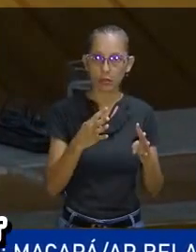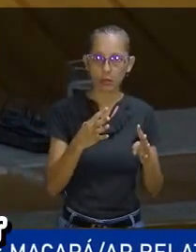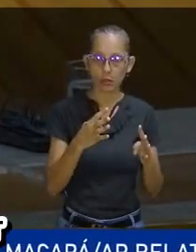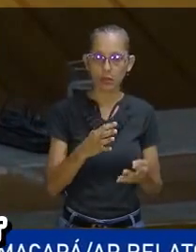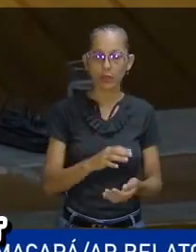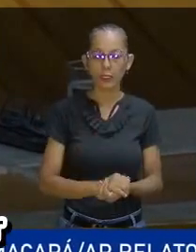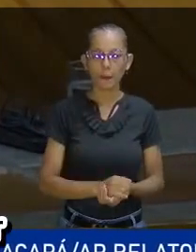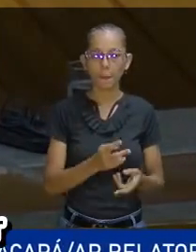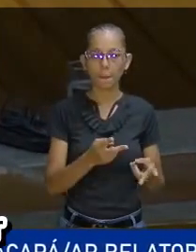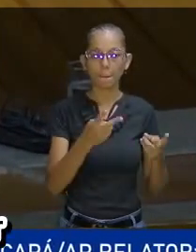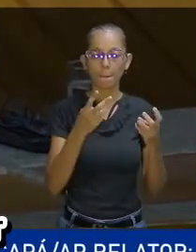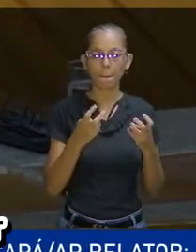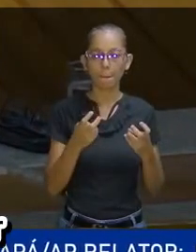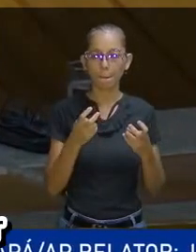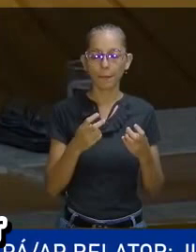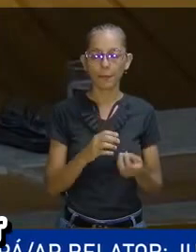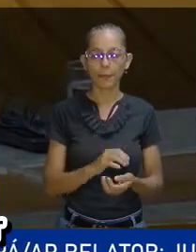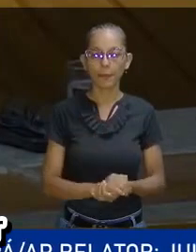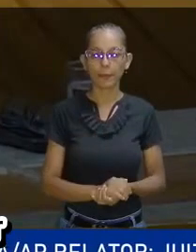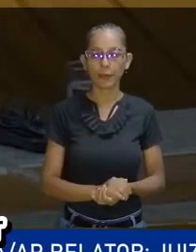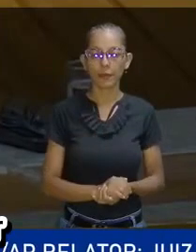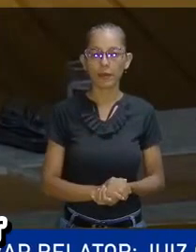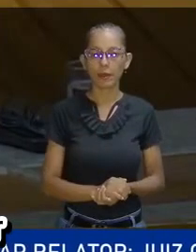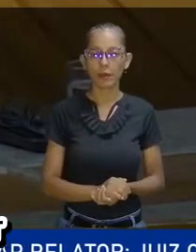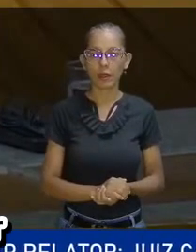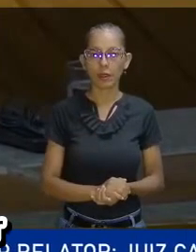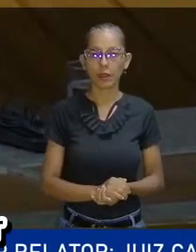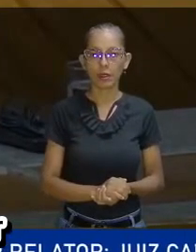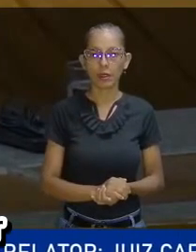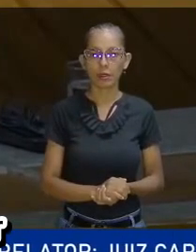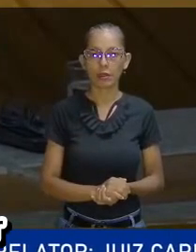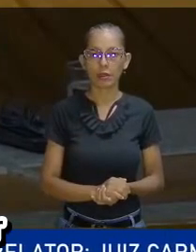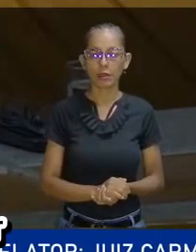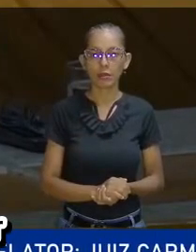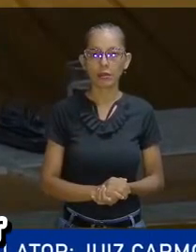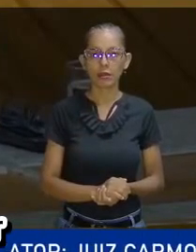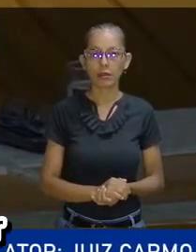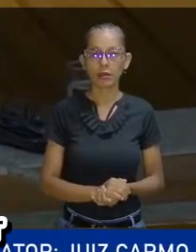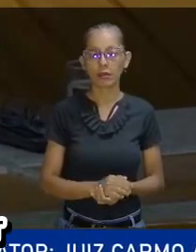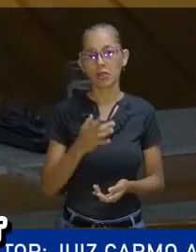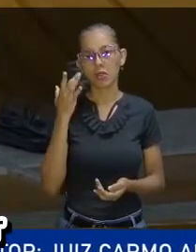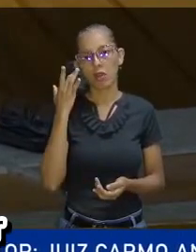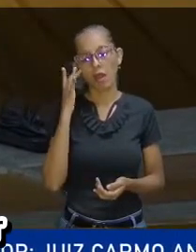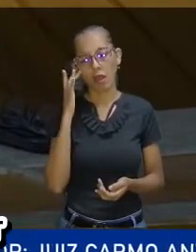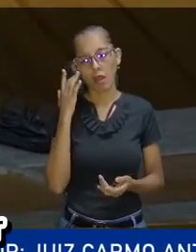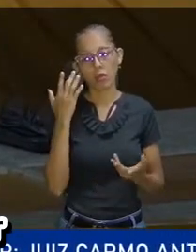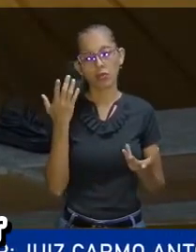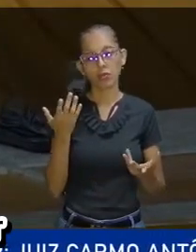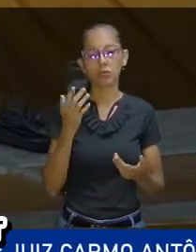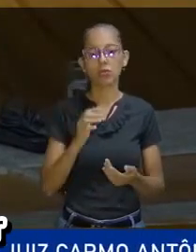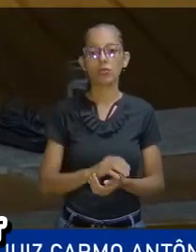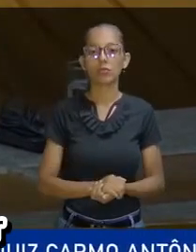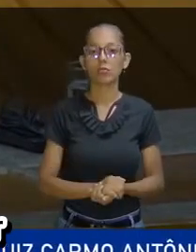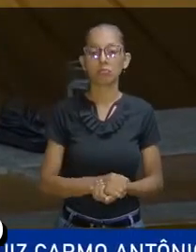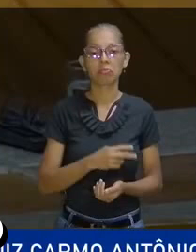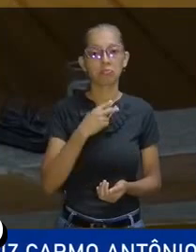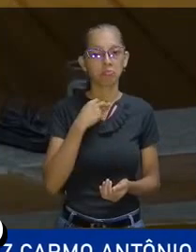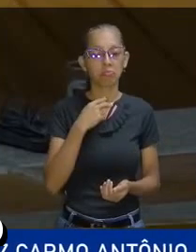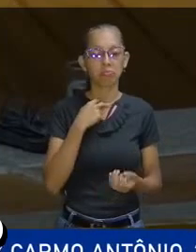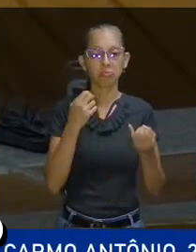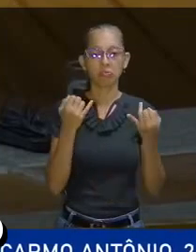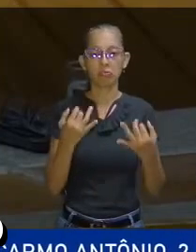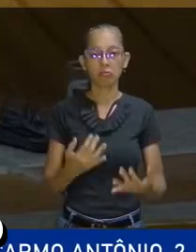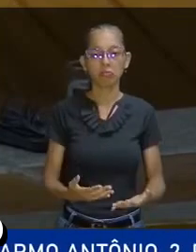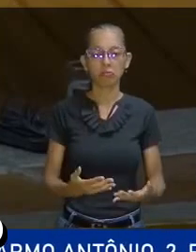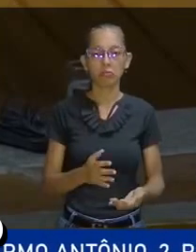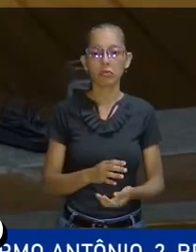estou me manifestando exatamente sobre esse ponto, eu considero que não se pode falar em flagrante irregular, porque a apreensão ela foi